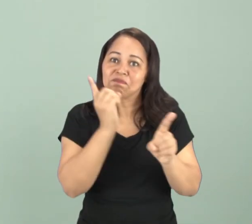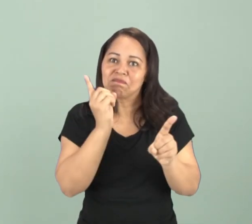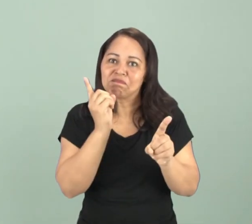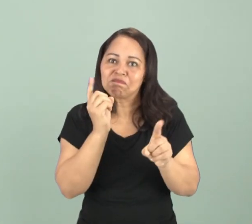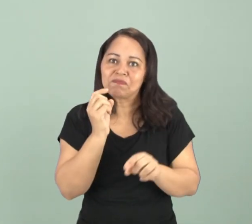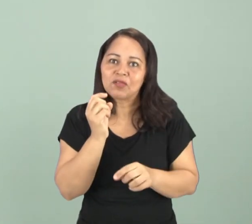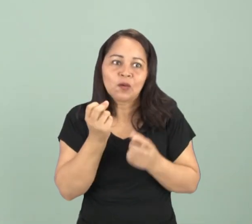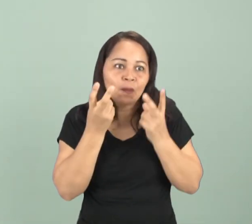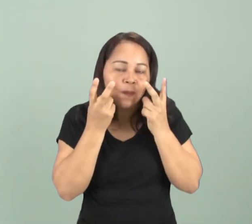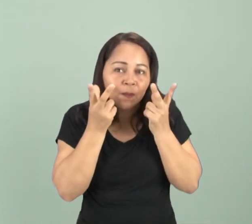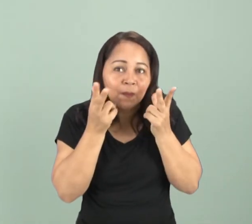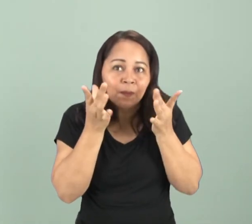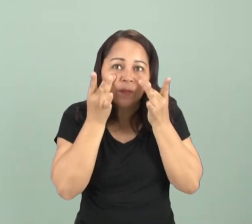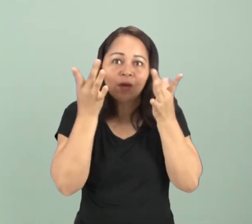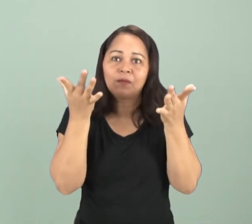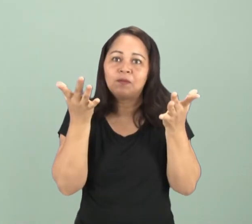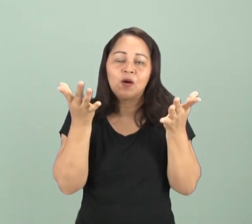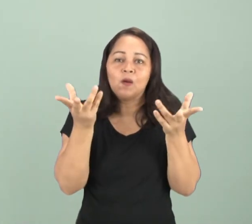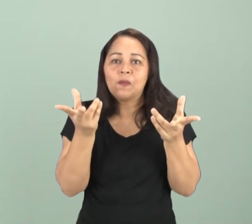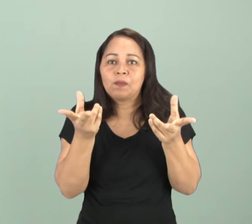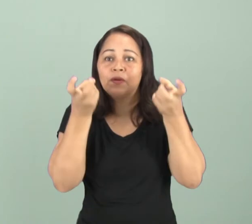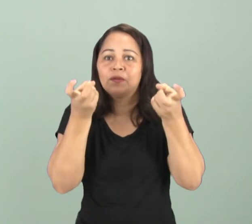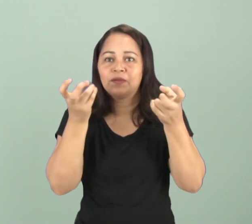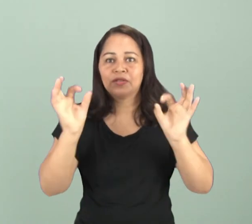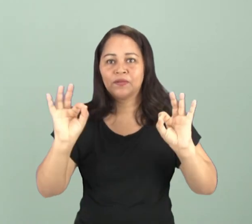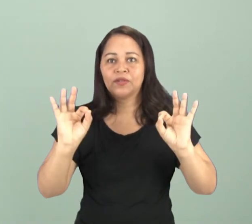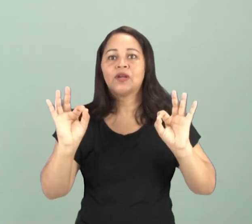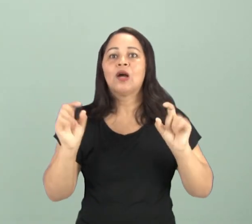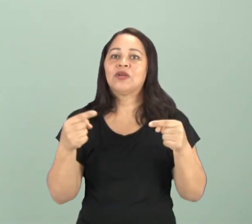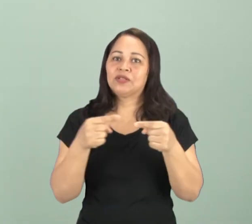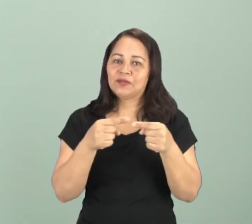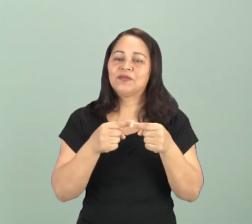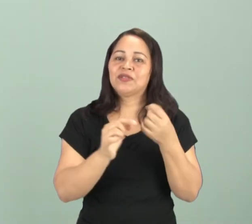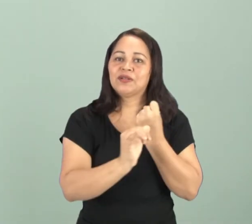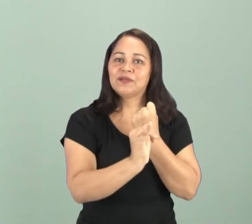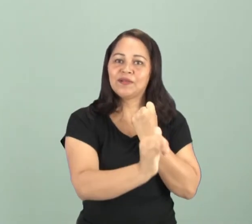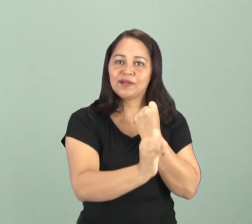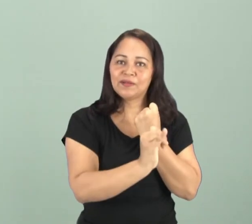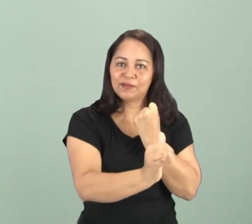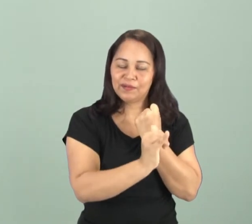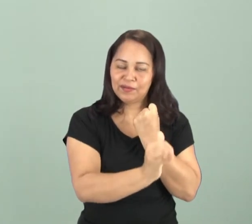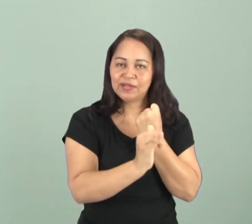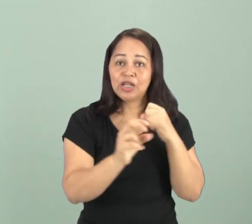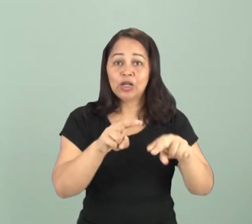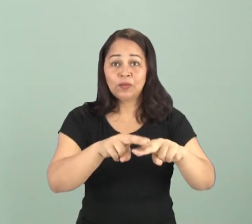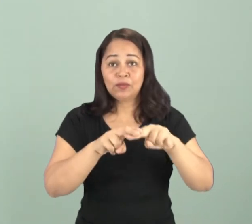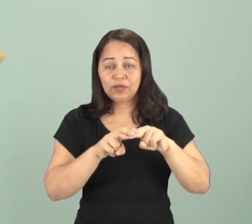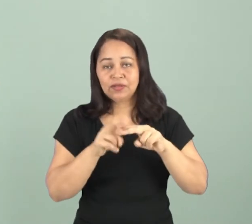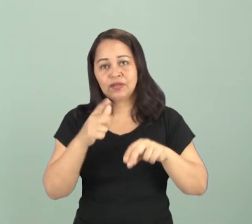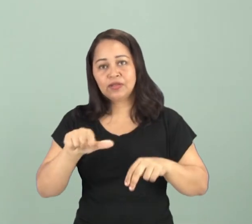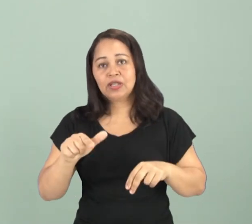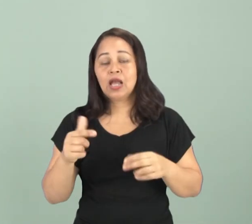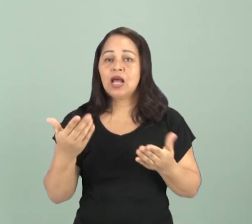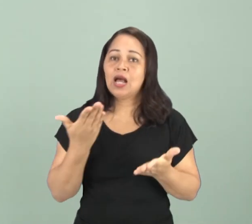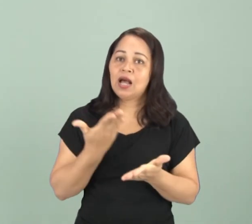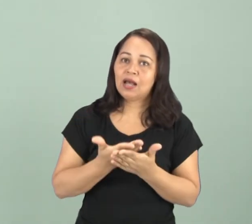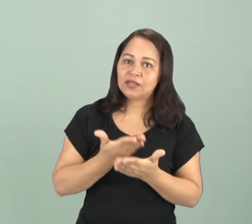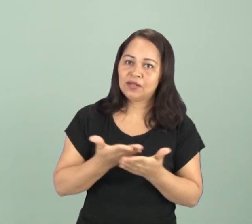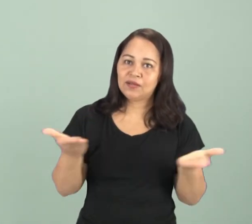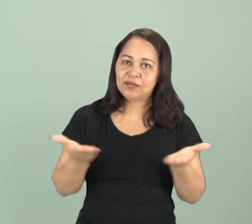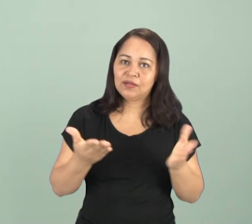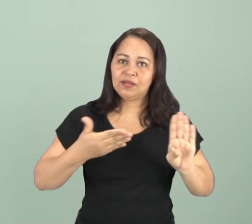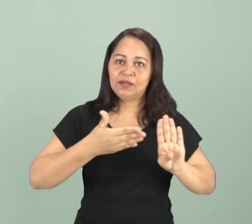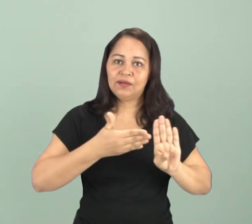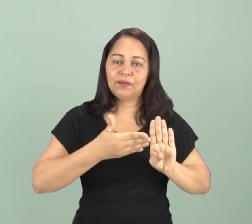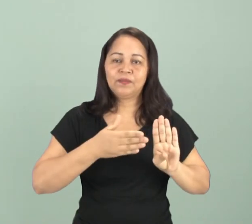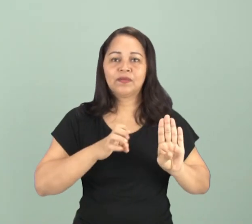em consideração, isso tudo se trata da crônica, ok? Então, para esta e outras aulas, não esqueçam